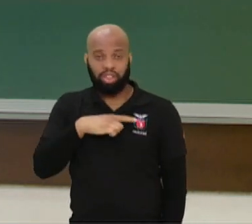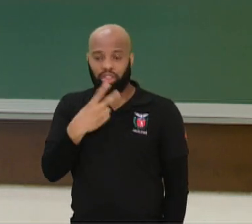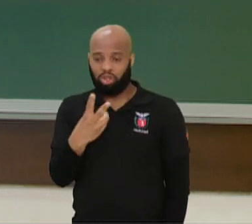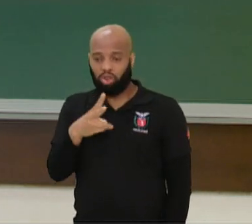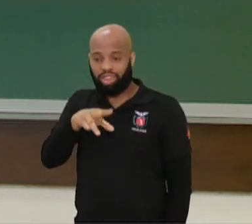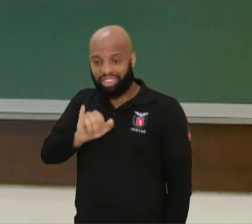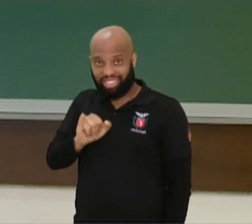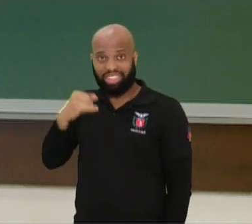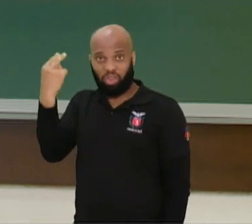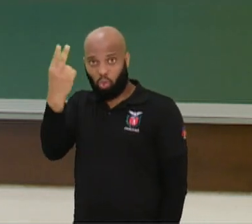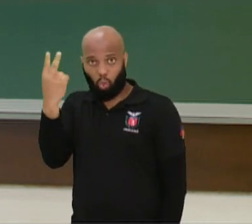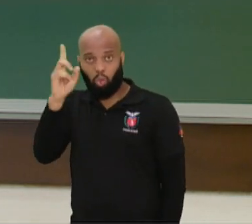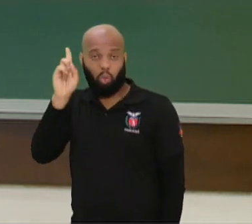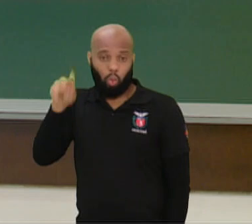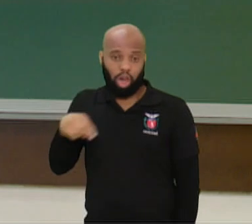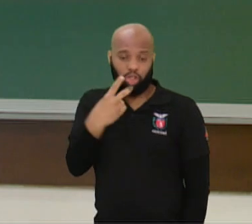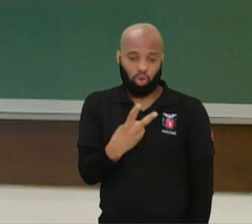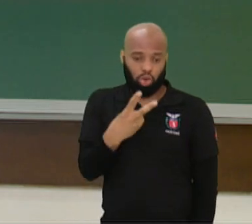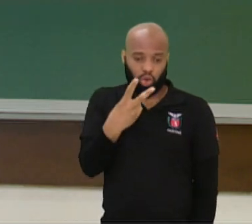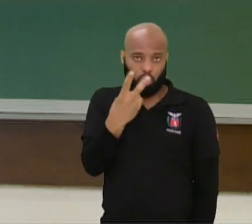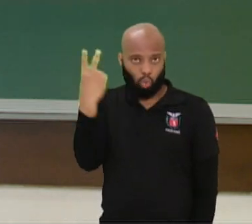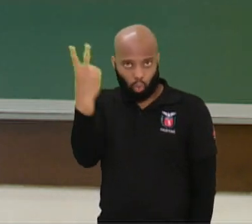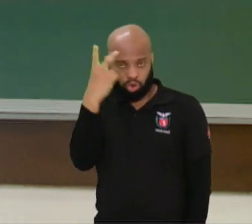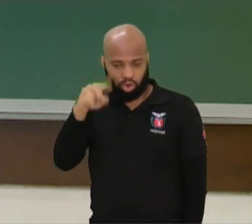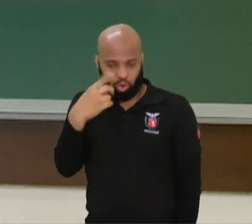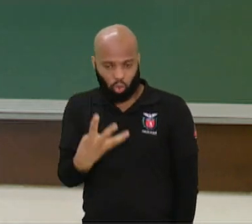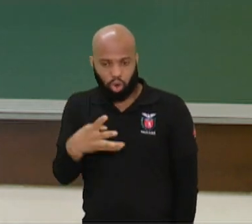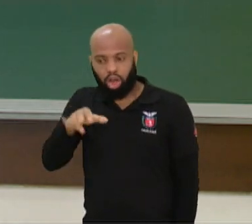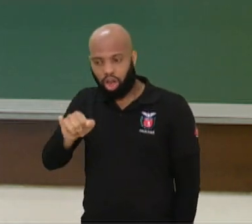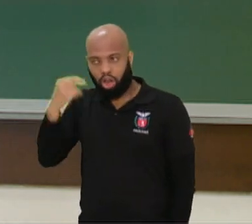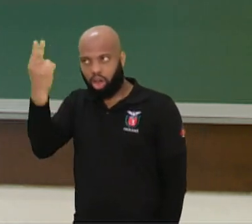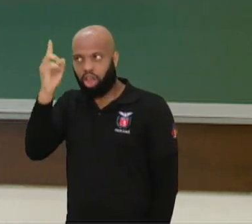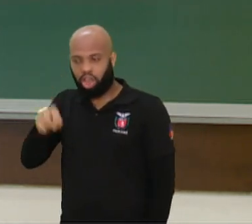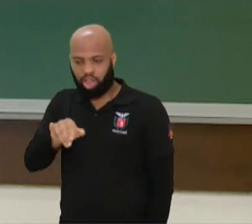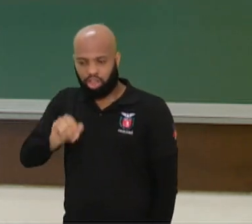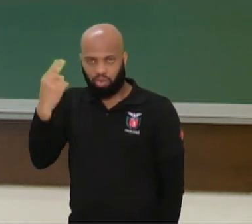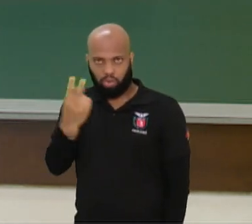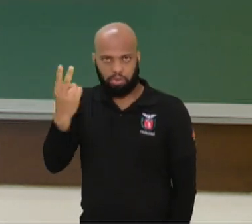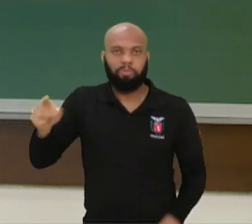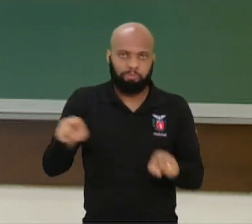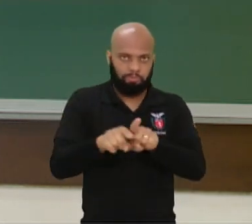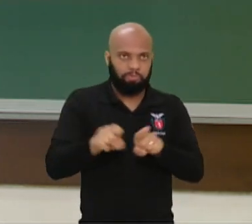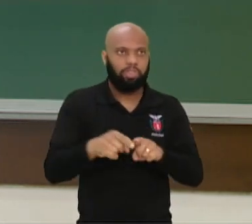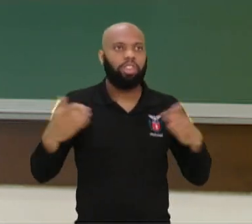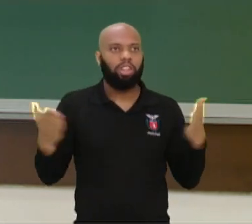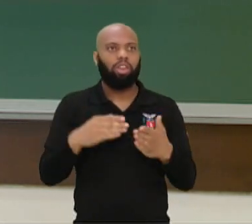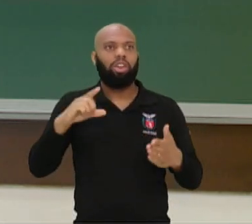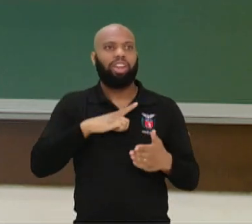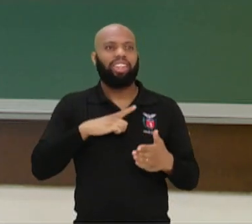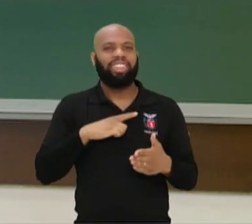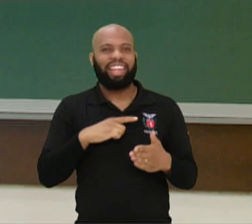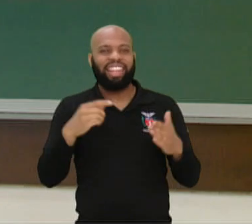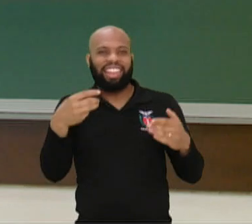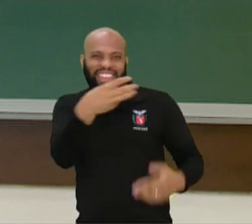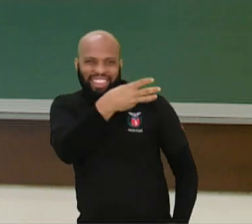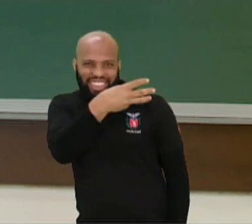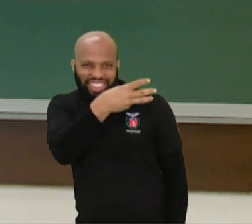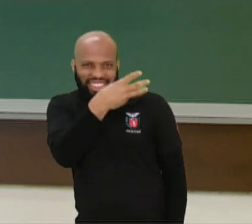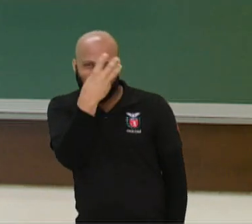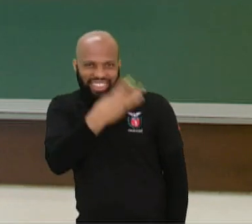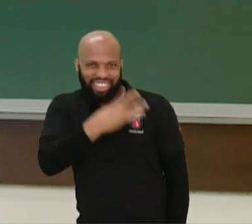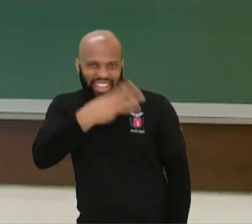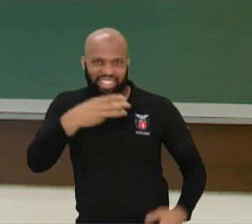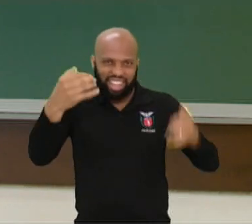2 ao quadrado, 4, i ao quadrado, tá lá i ao quadrado. Nessa terceira linha aqui dessa resolução, o que